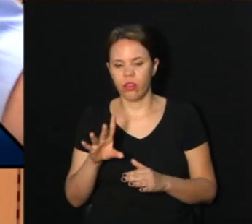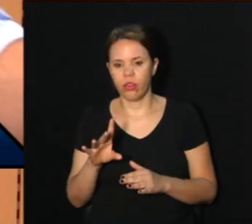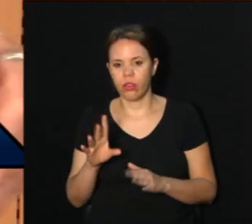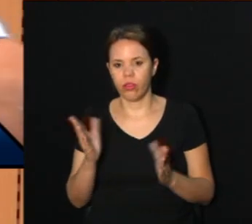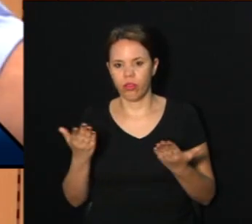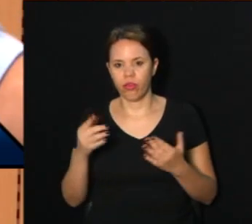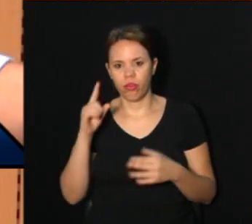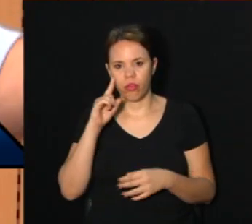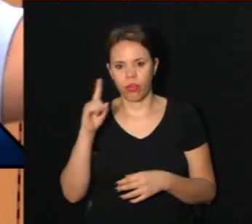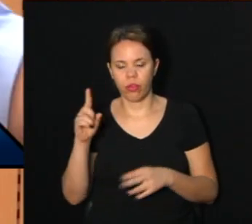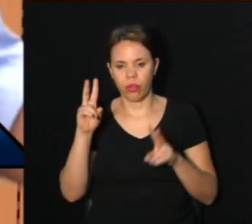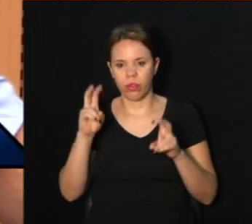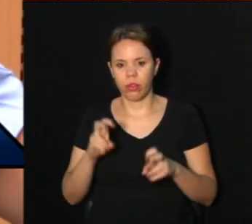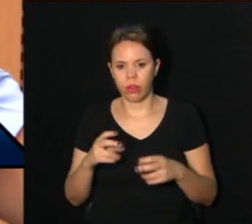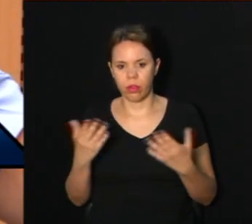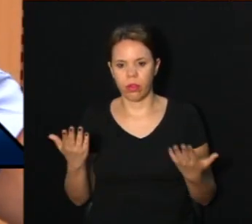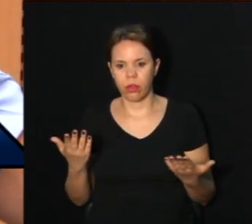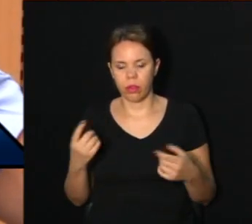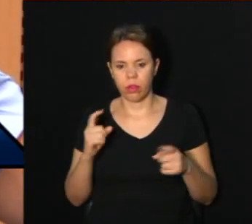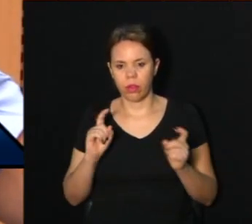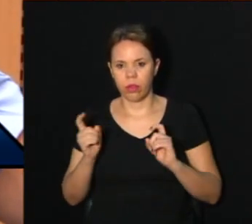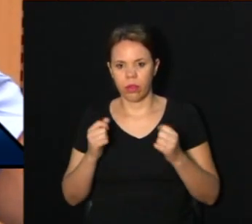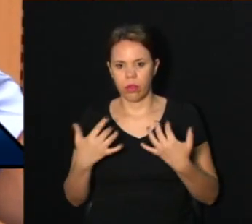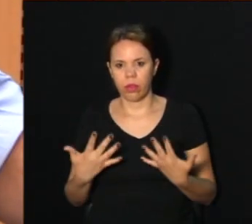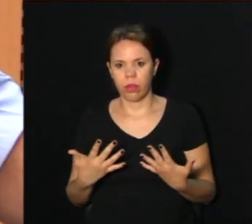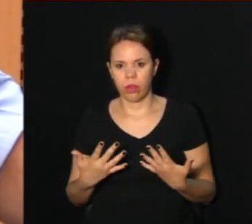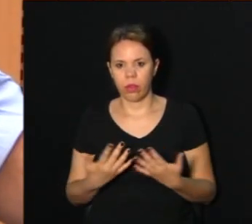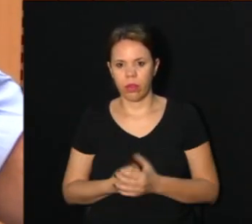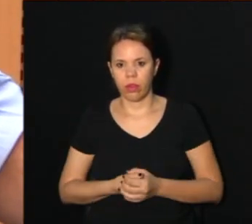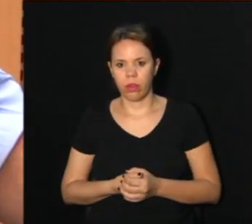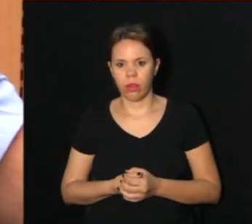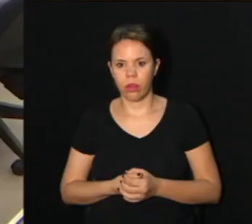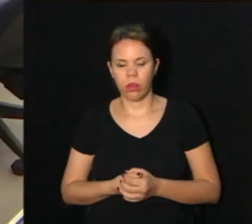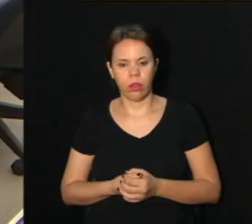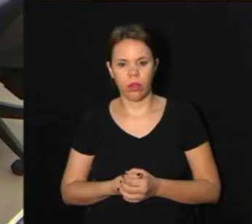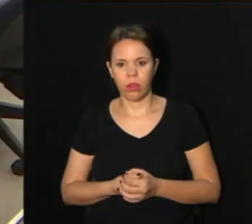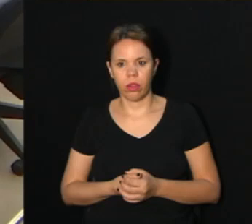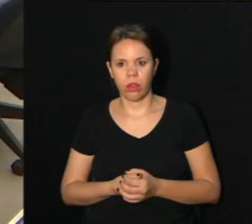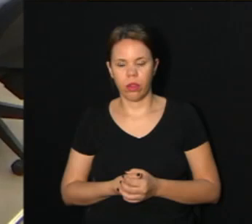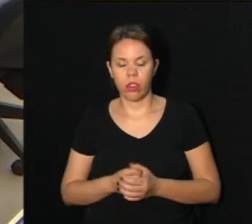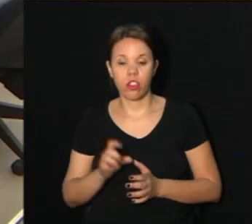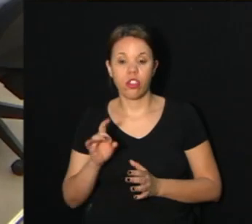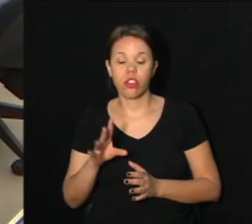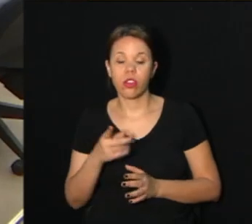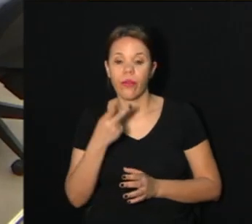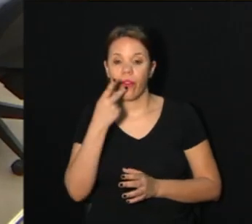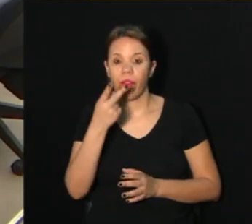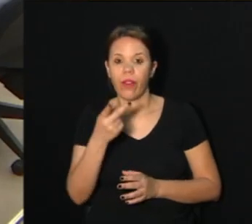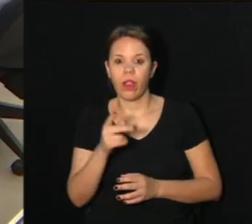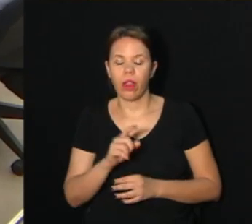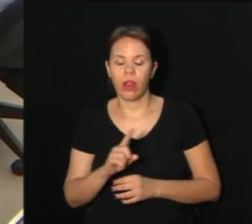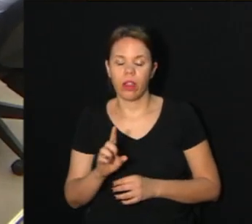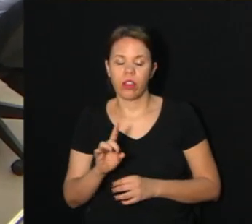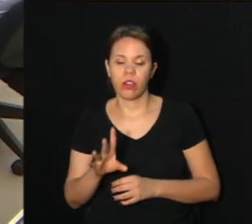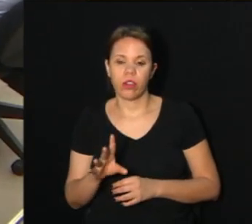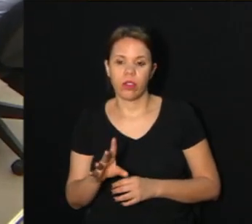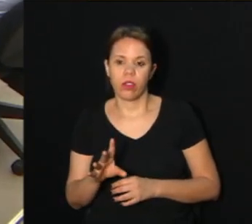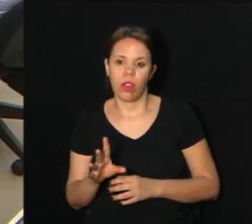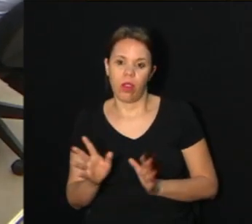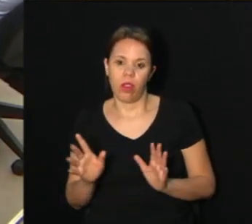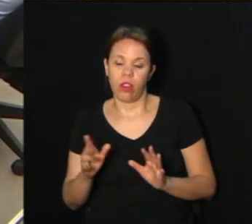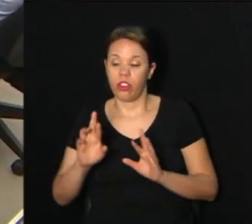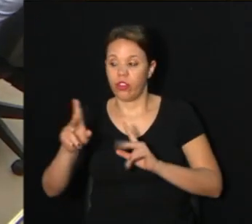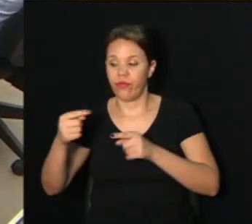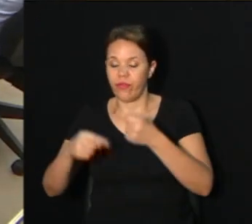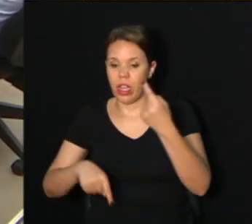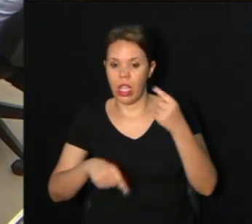de hoje ao tema, a audiência pública é para isso. Sim, senhor, eu não vou me ater ao tema. Eu só vou fazer uma observação. Quando as pessoas vêm falar com relação